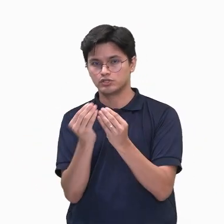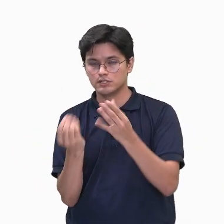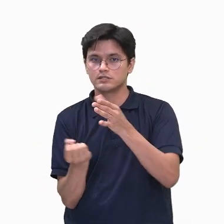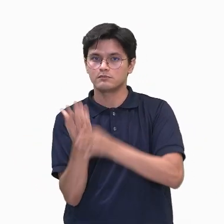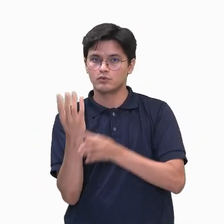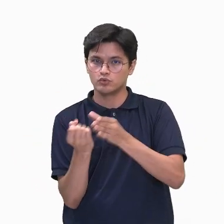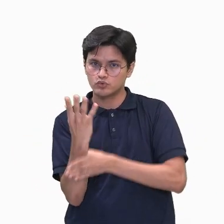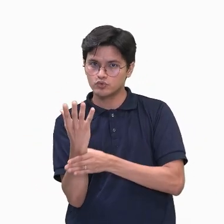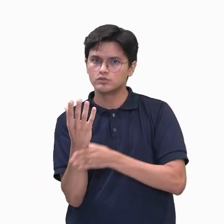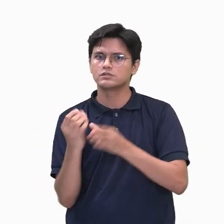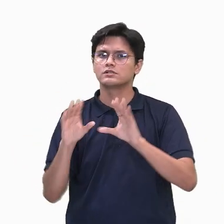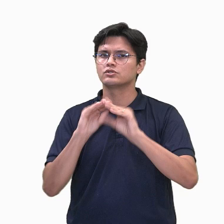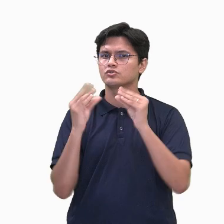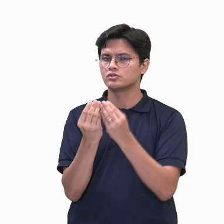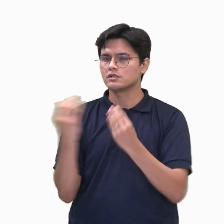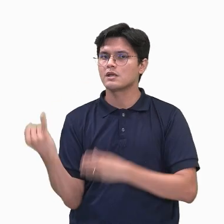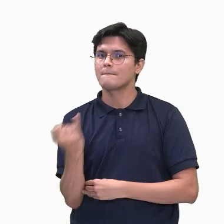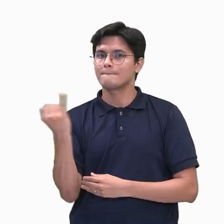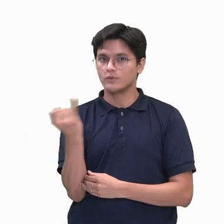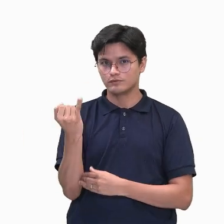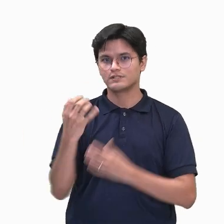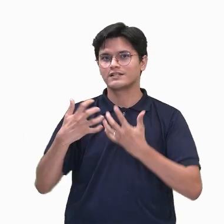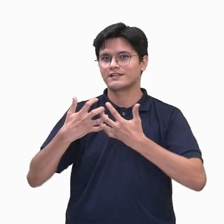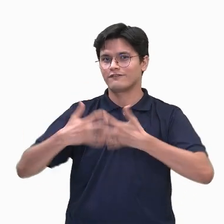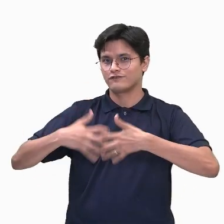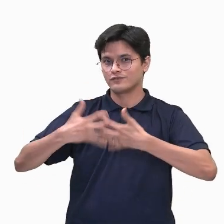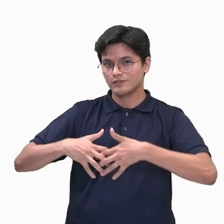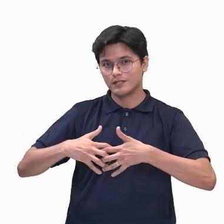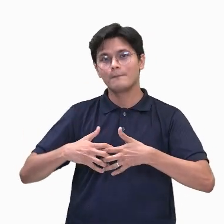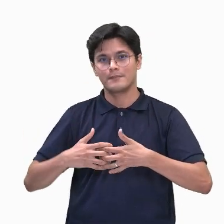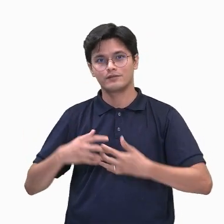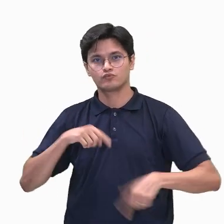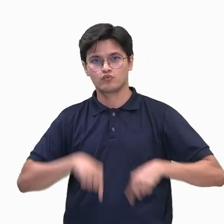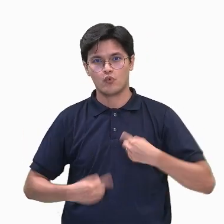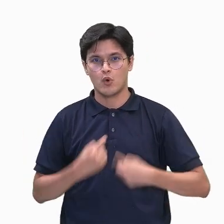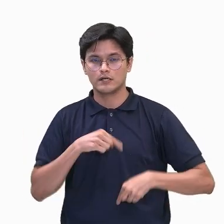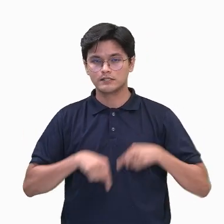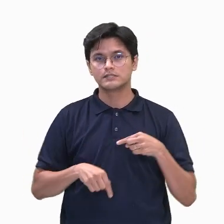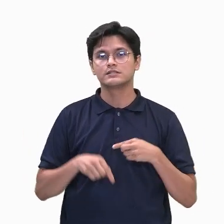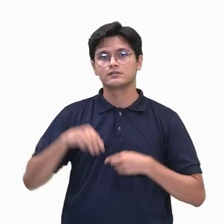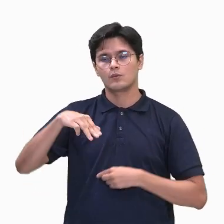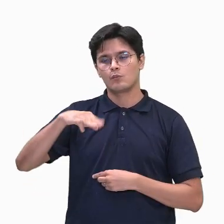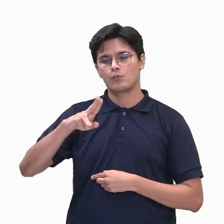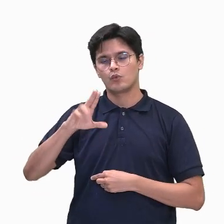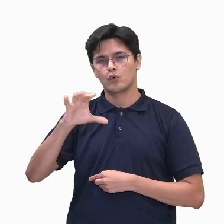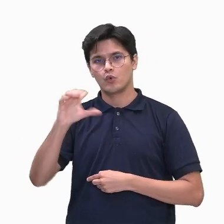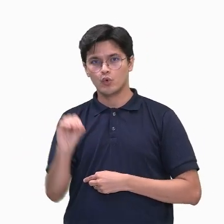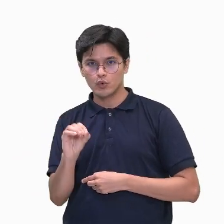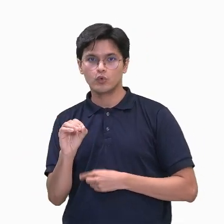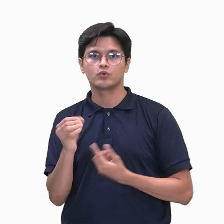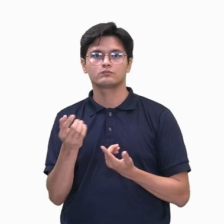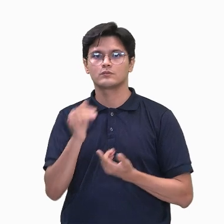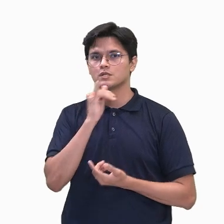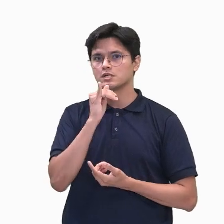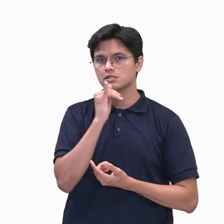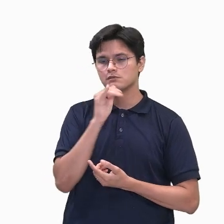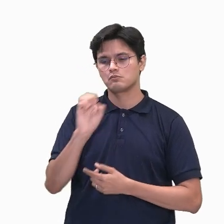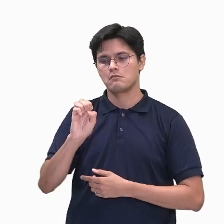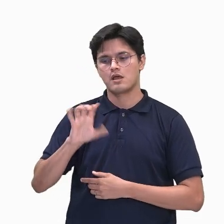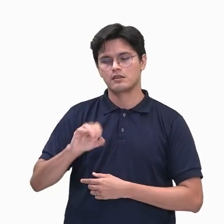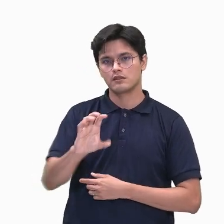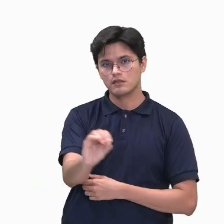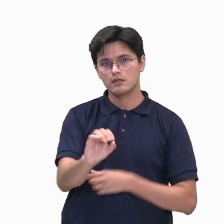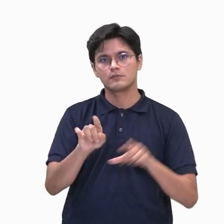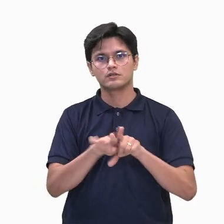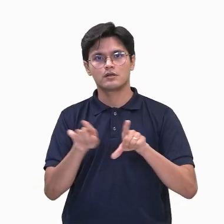importantes para o funcionamento do organismo, como muco, enzimas ou hormônios, né? Então essas substâncias aí o nosso corpo